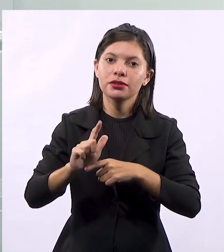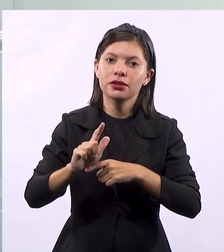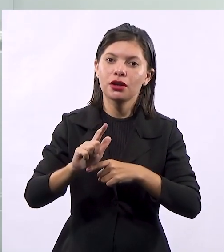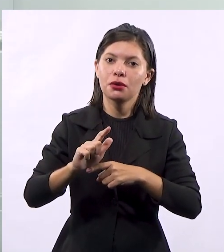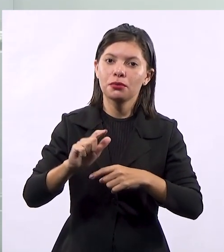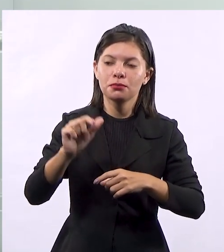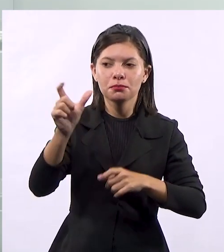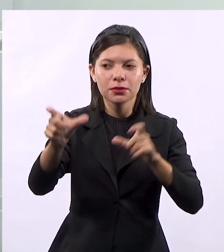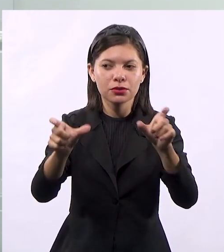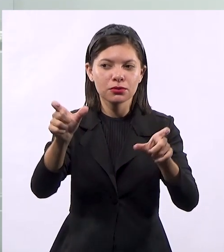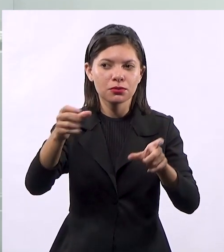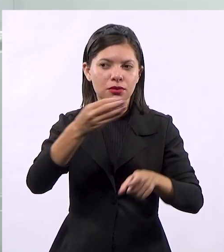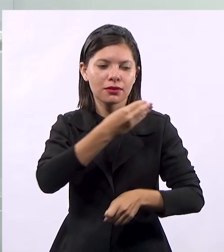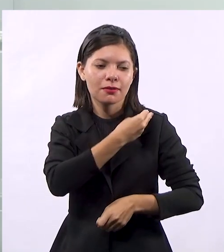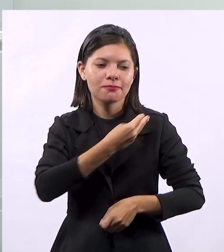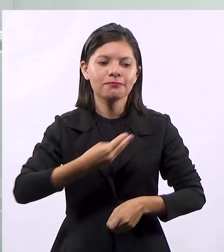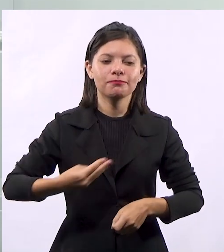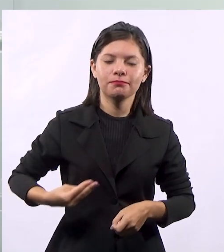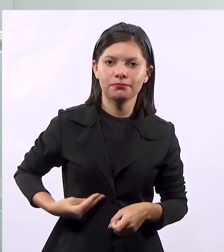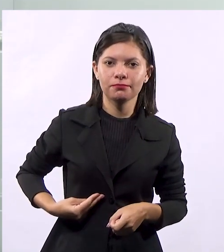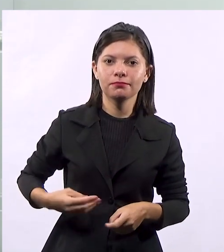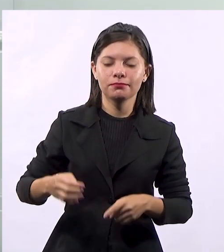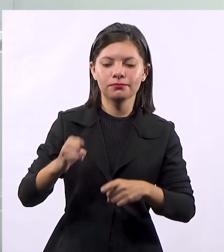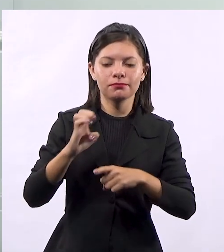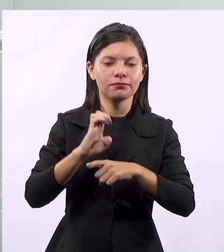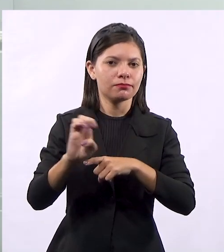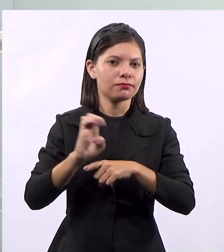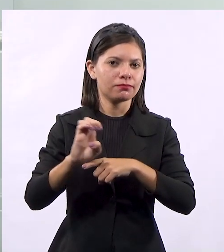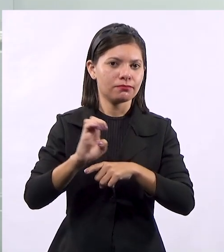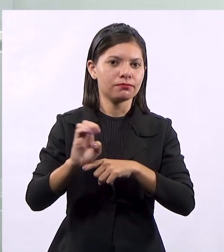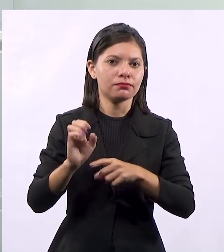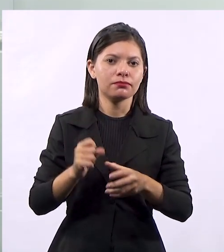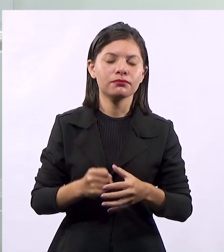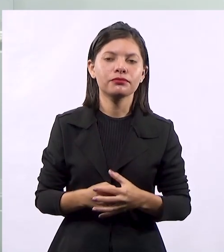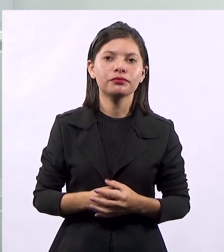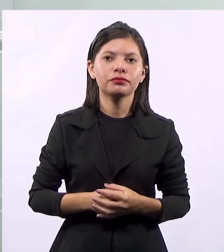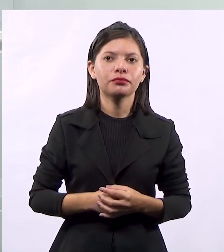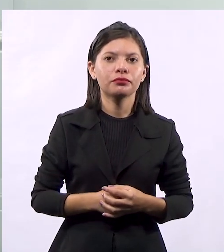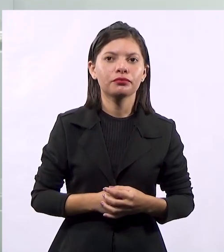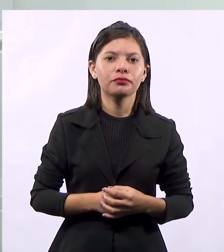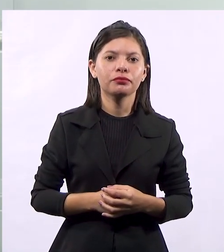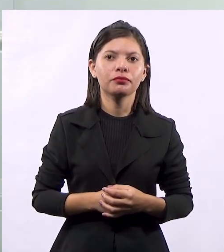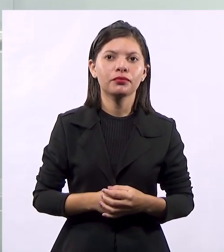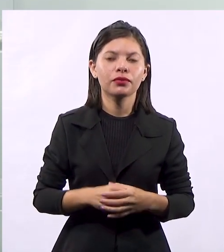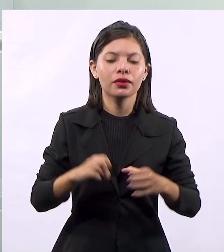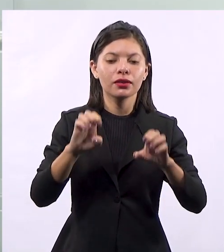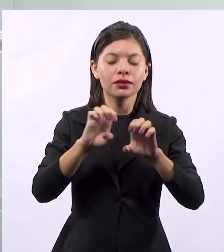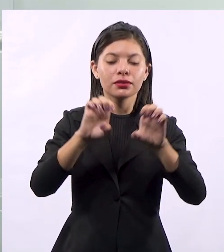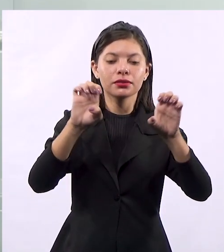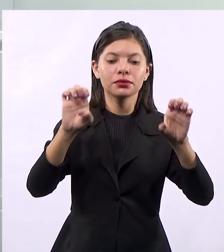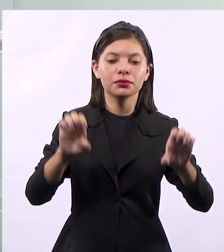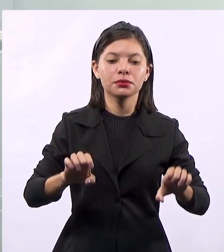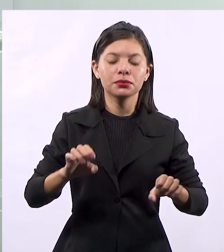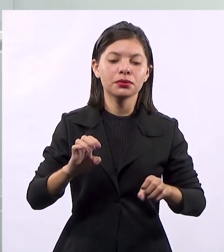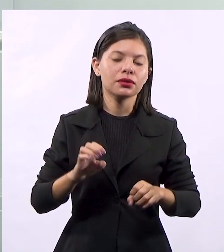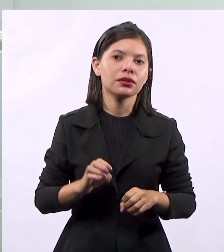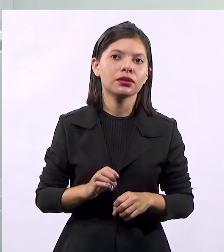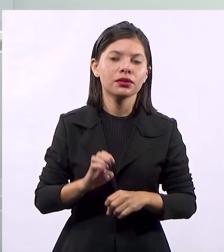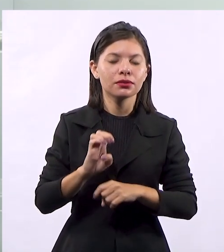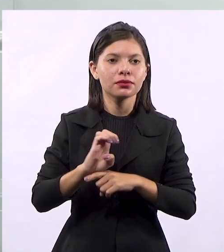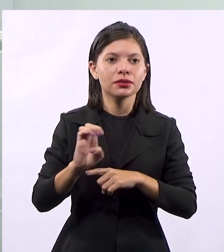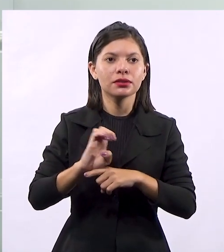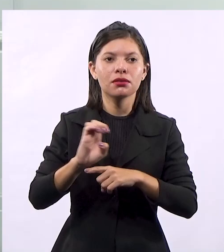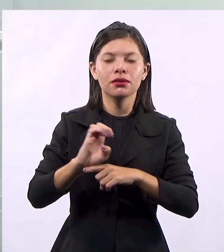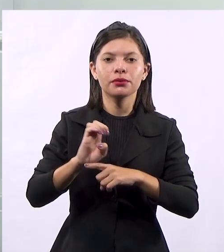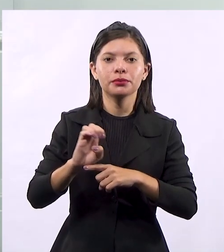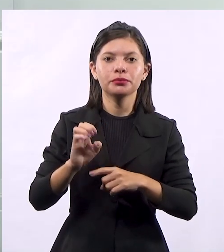como ordem, como norma, como legislação, para que essa vontade seja garantida principalmente